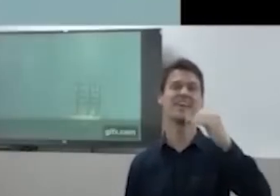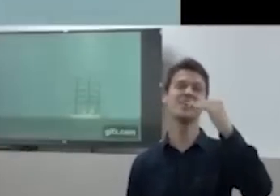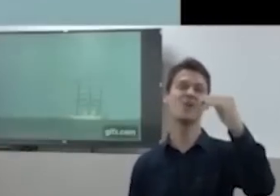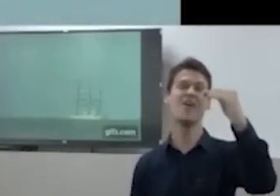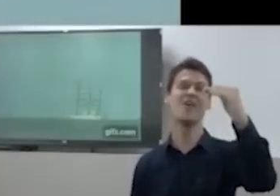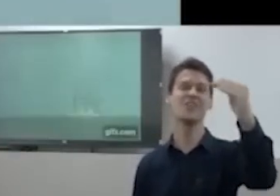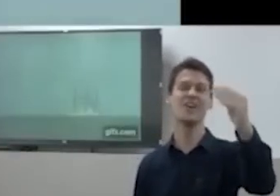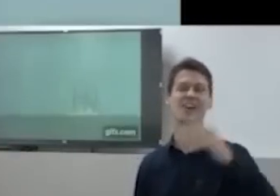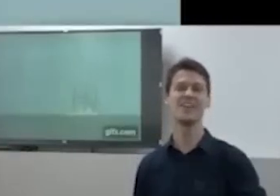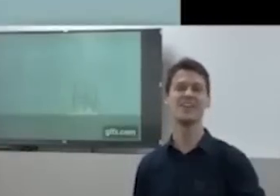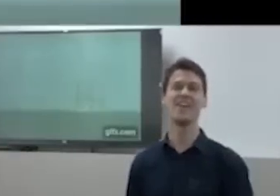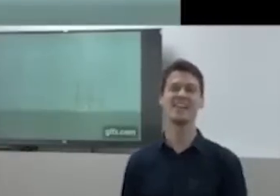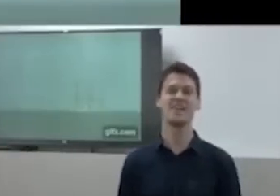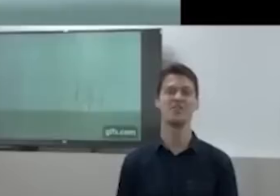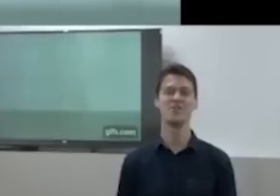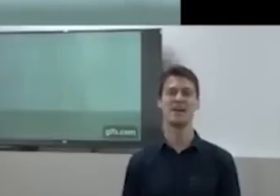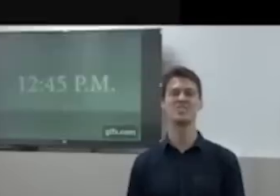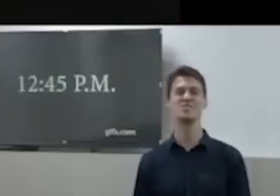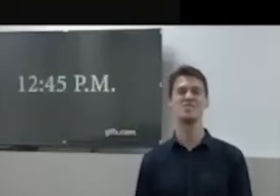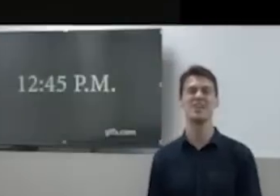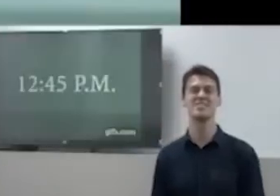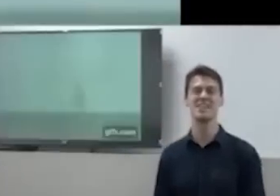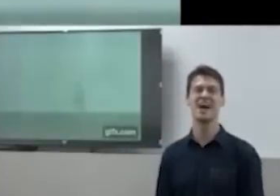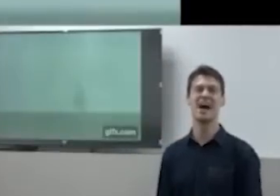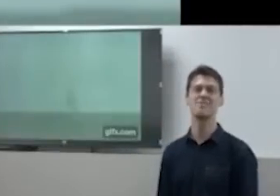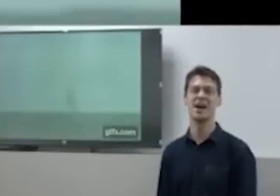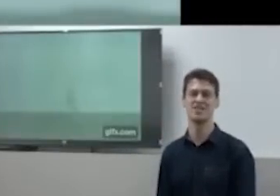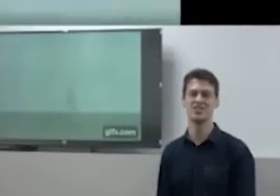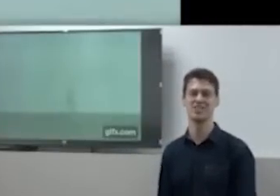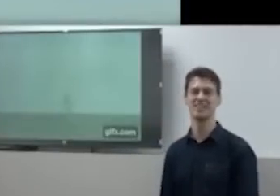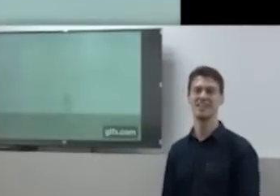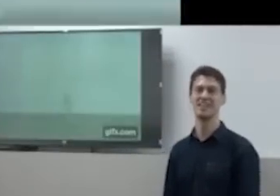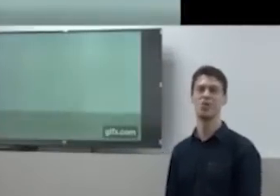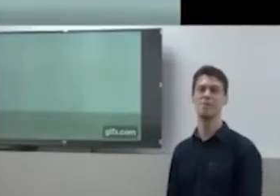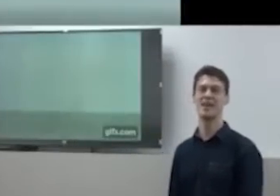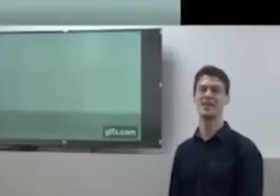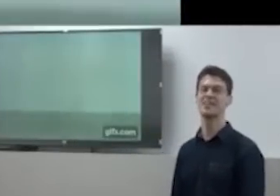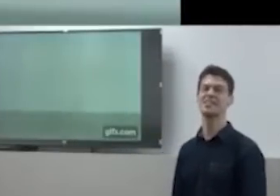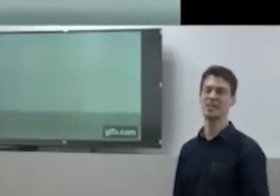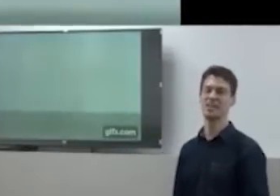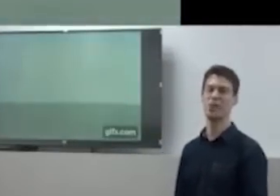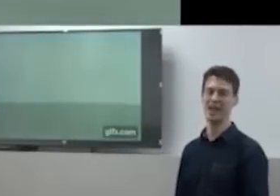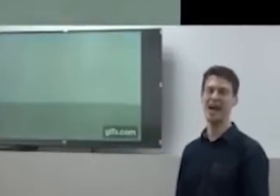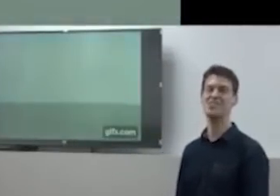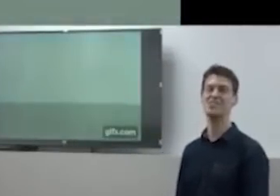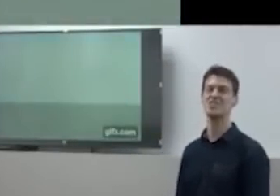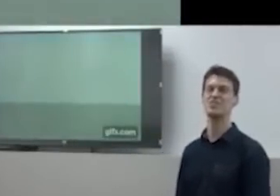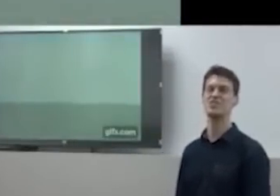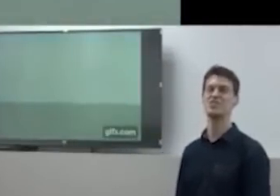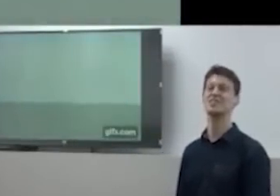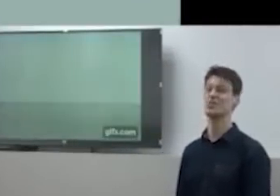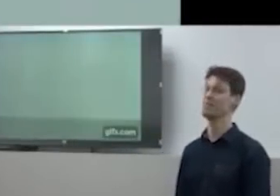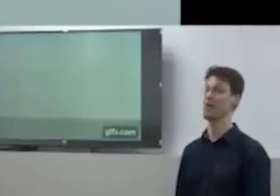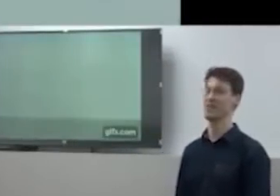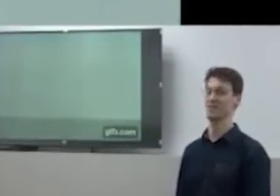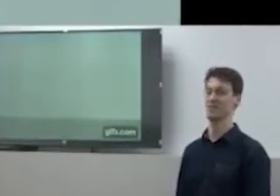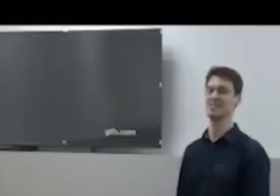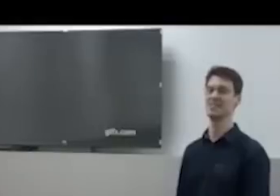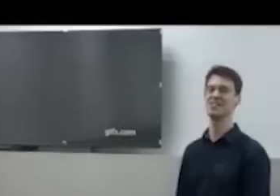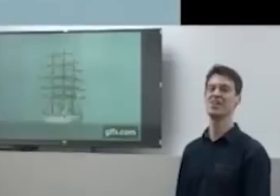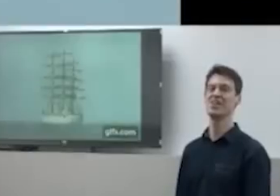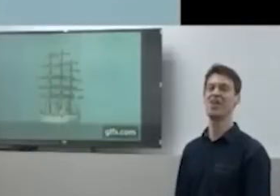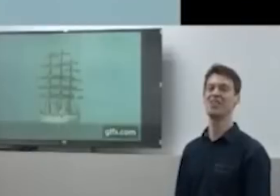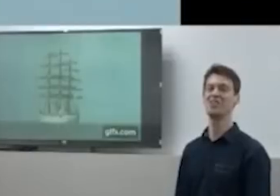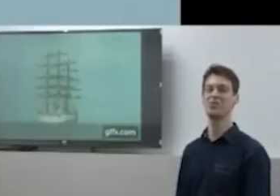afastam indo a alto mar. Olha lá, vamos ver mais uma vez a imagem. Ele começa, tem um horário, só para a gente ver que isso